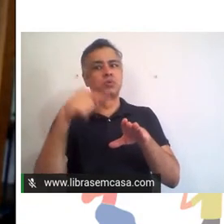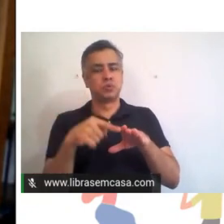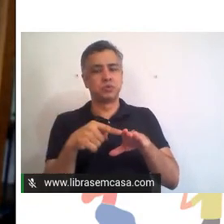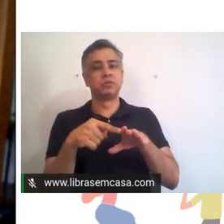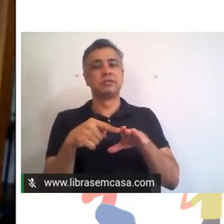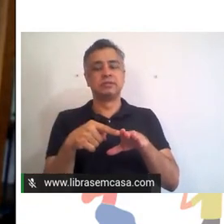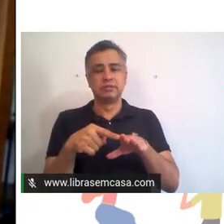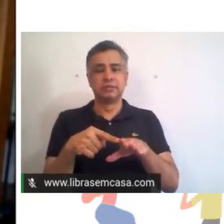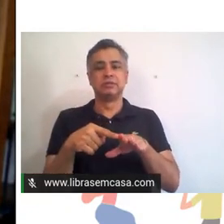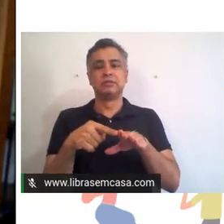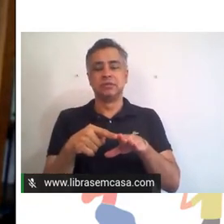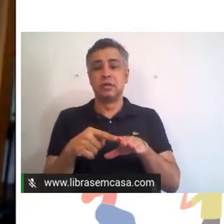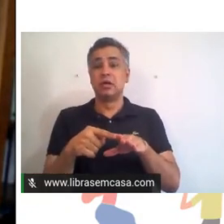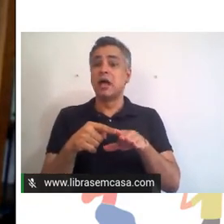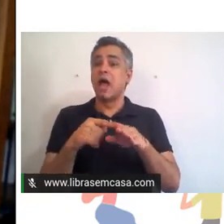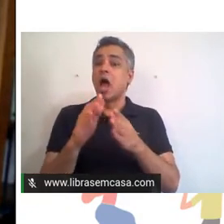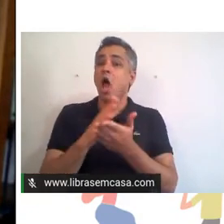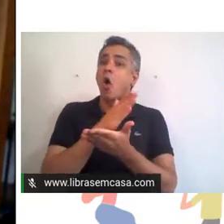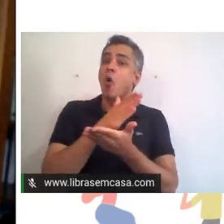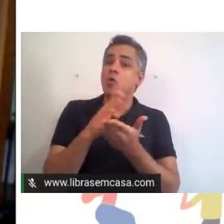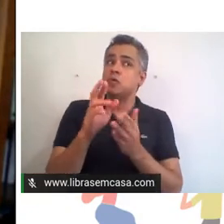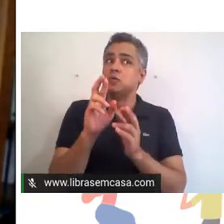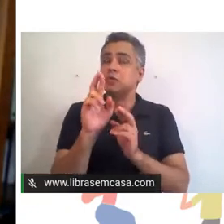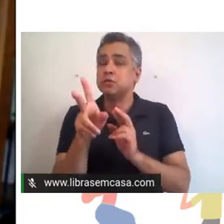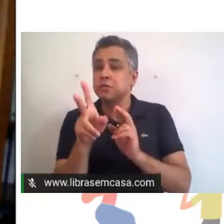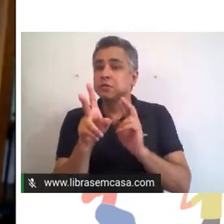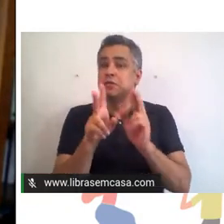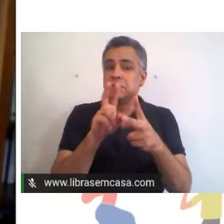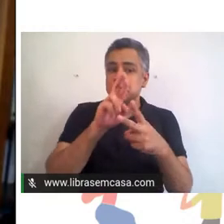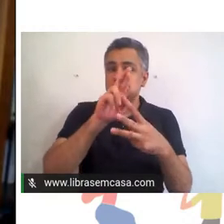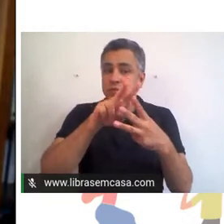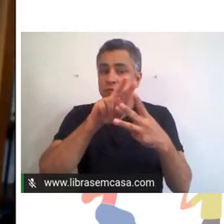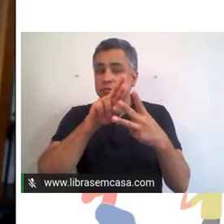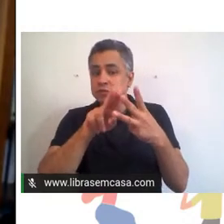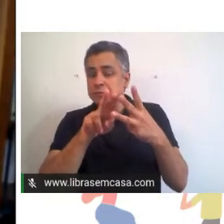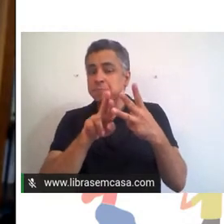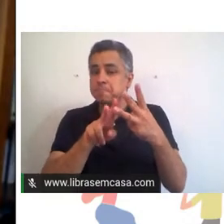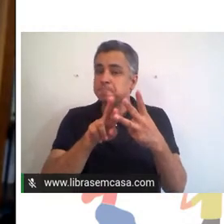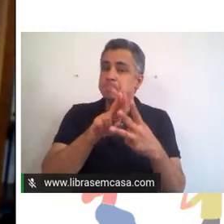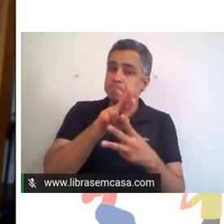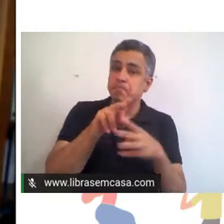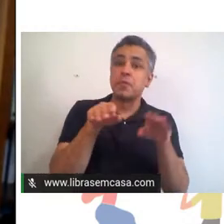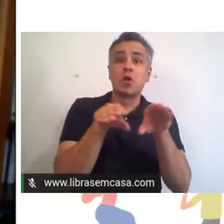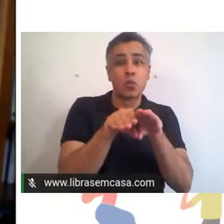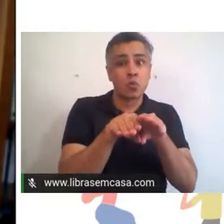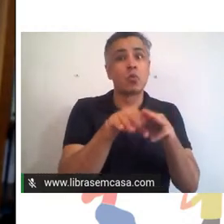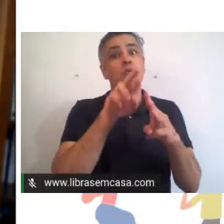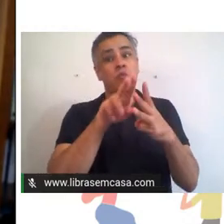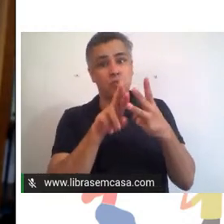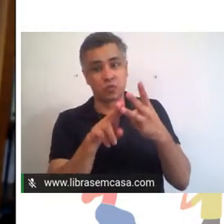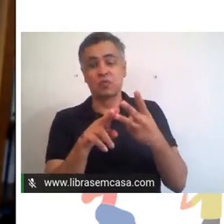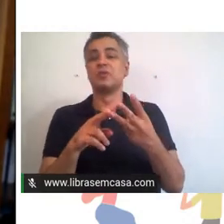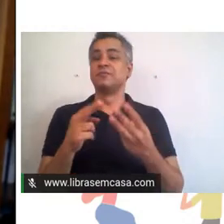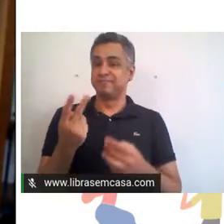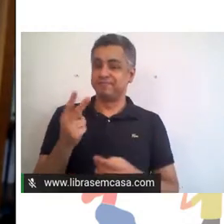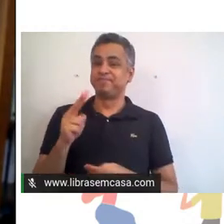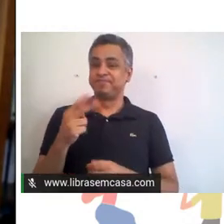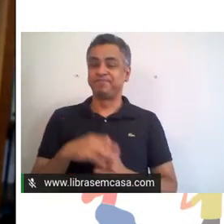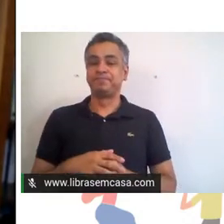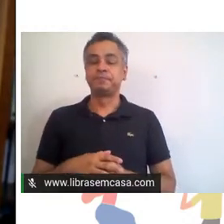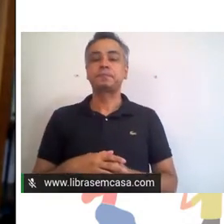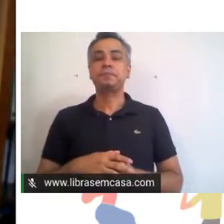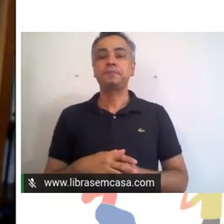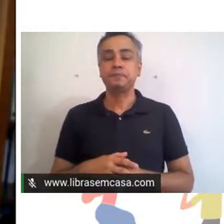têm diferenças importantes que nós temos que levar em conta. Entre as similaridades dessas três crises, a